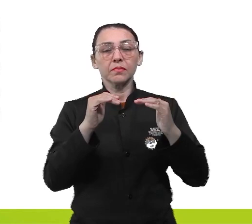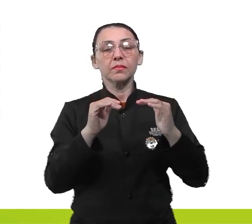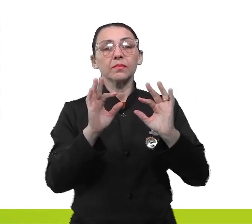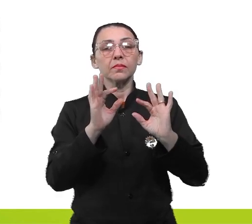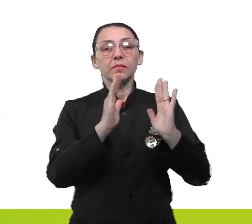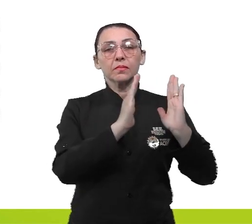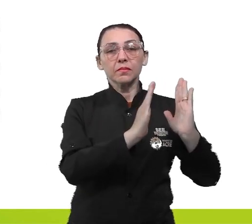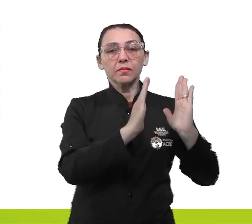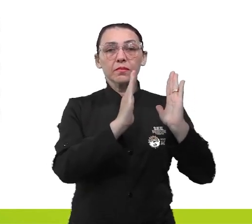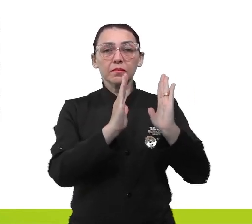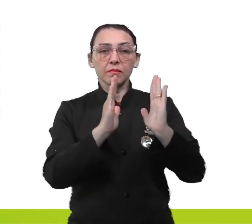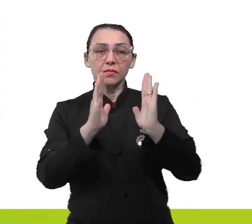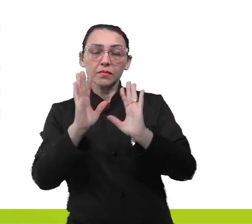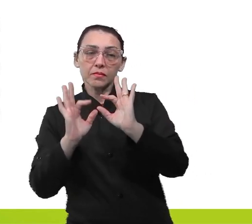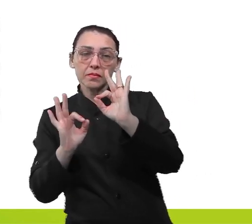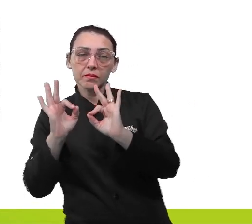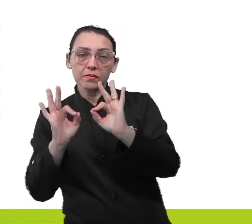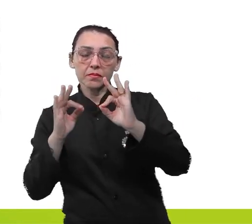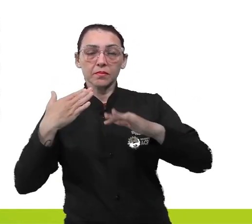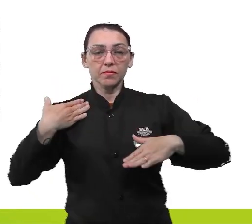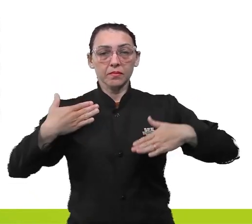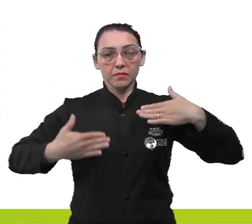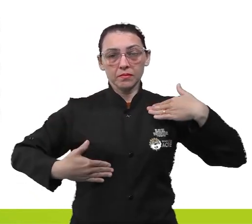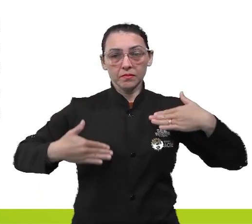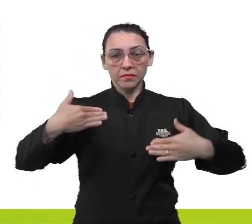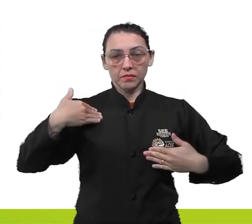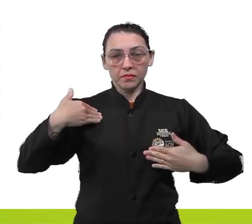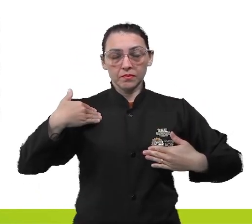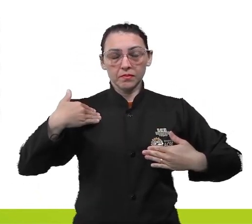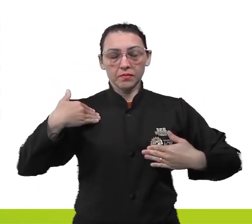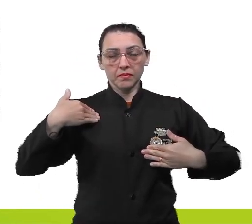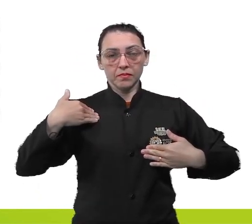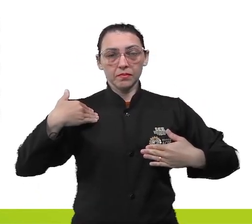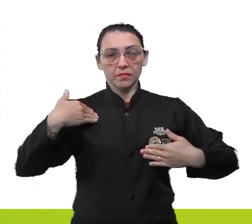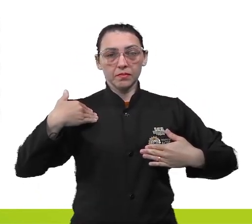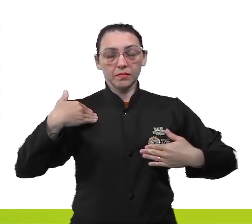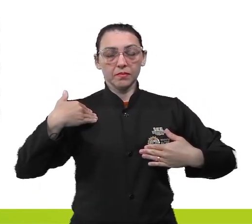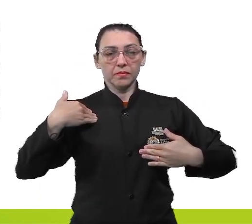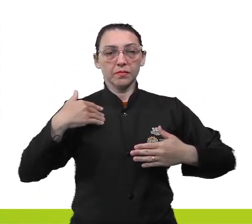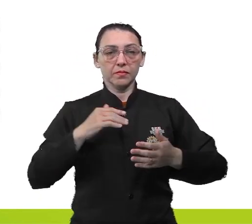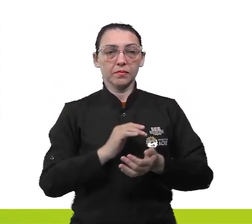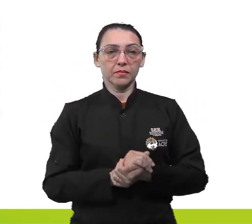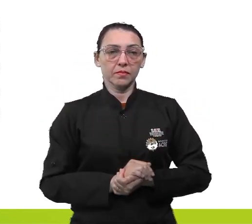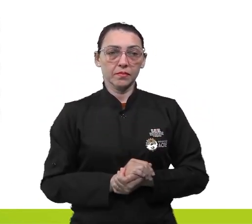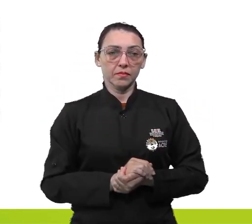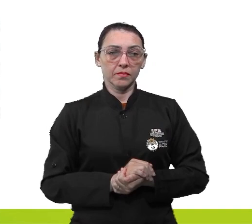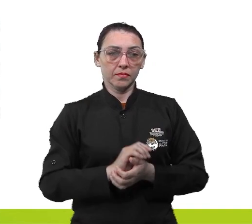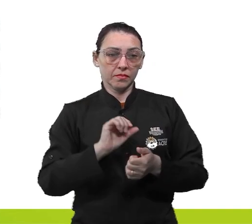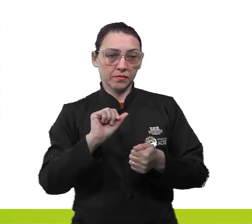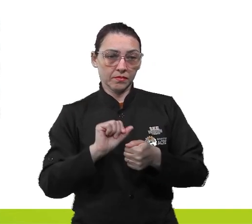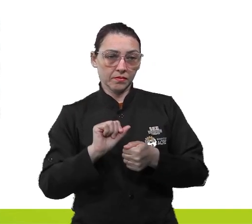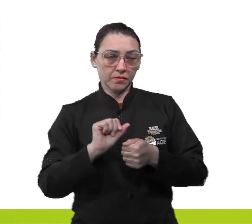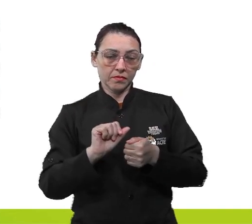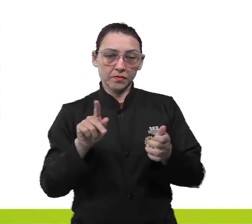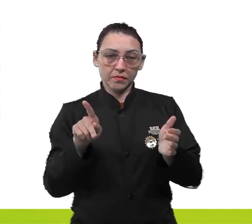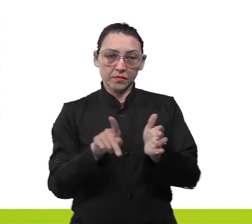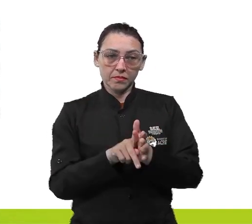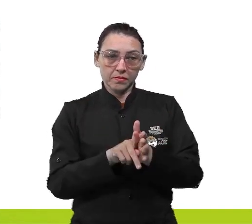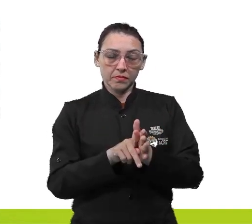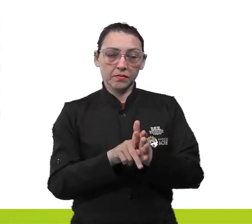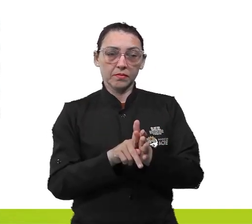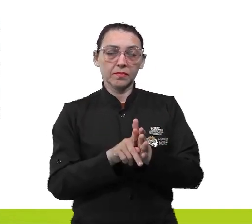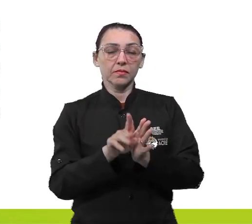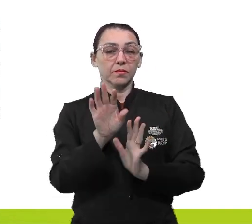de organização do corpo humano, tá, pessoal? Todo esse processo aqui vai fazer parte do nível